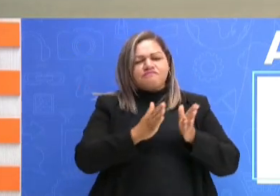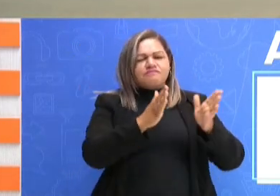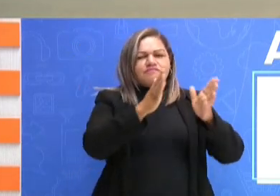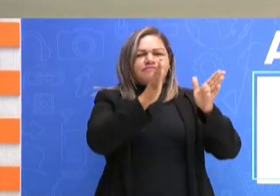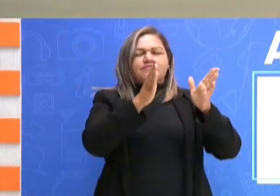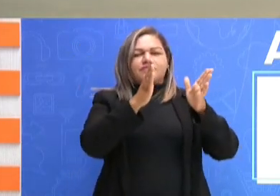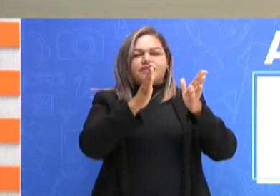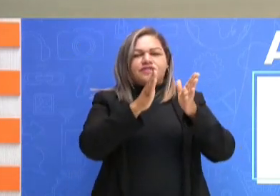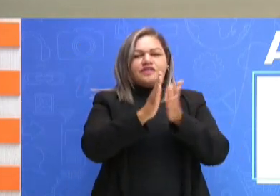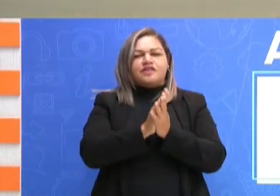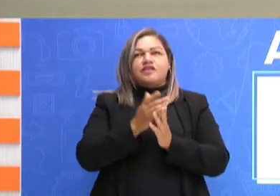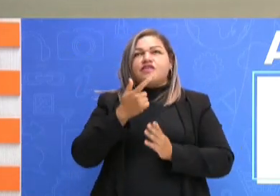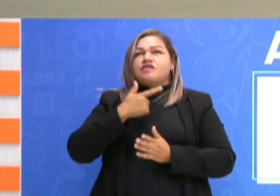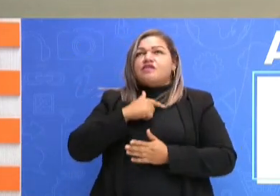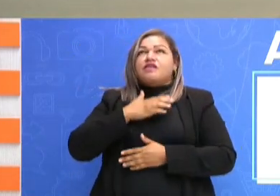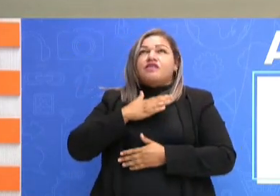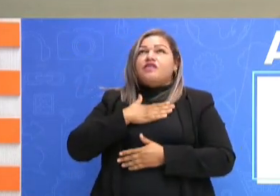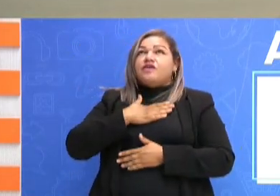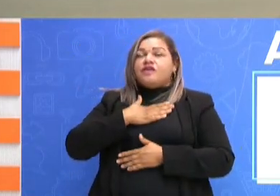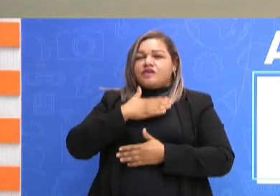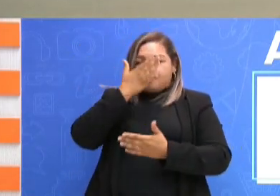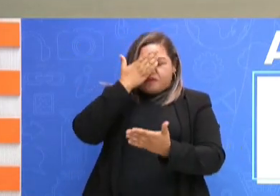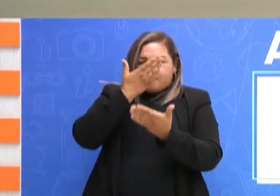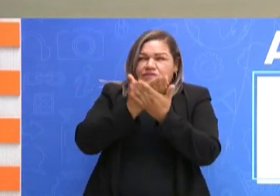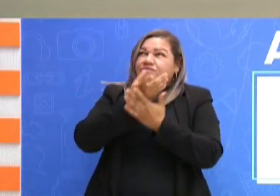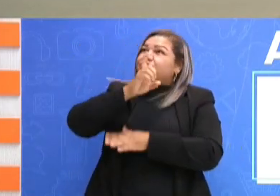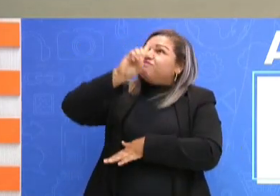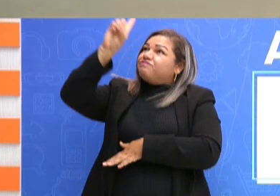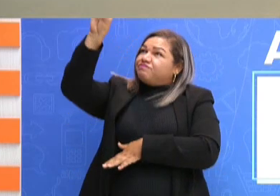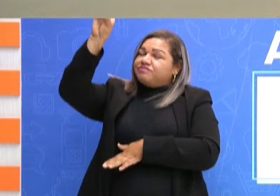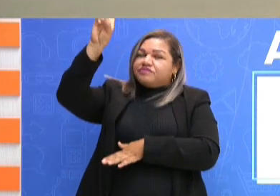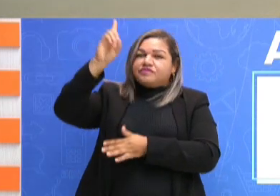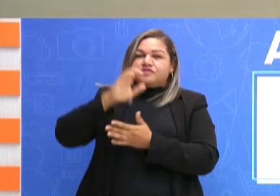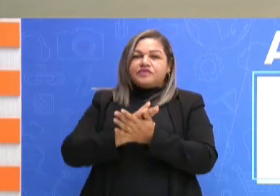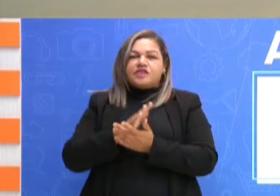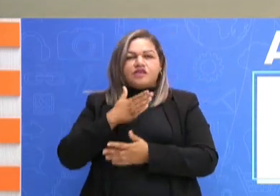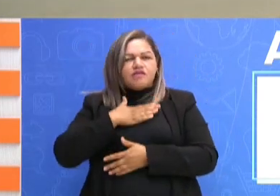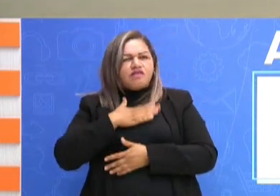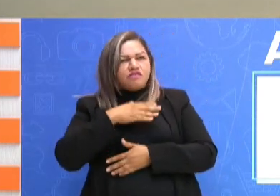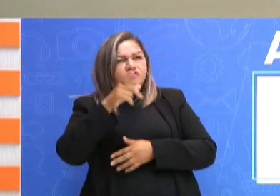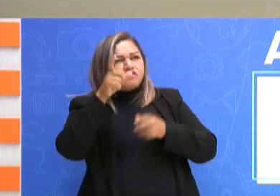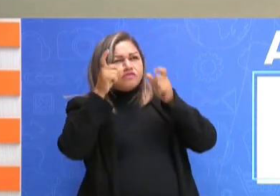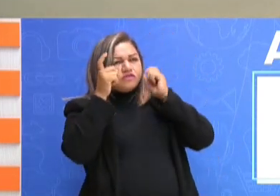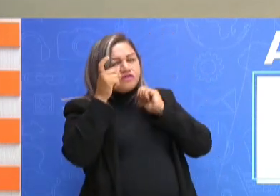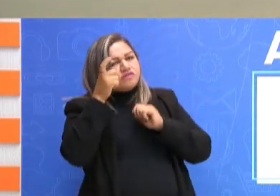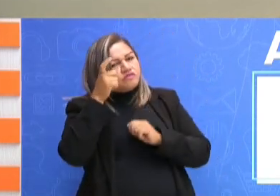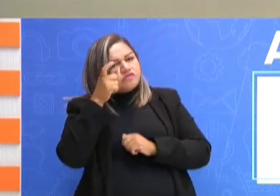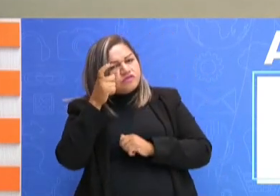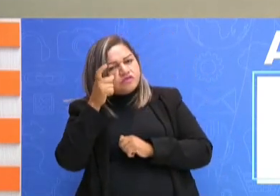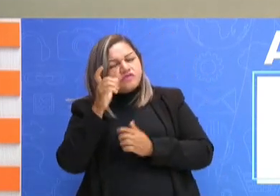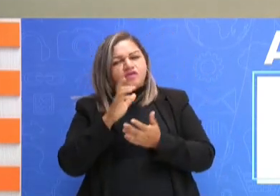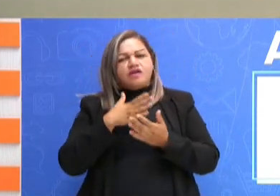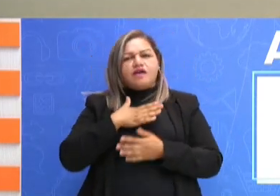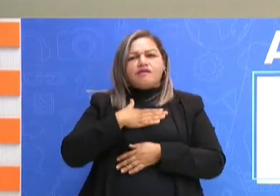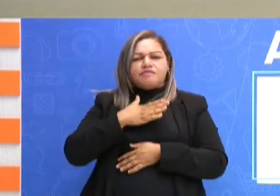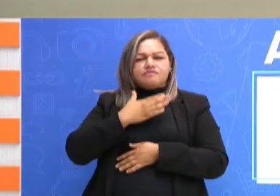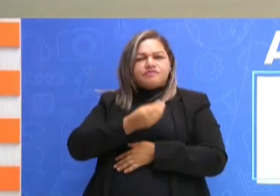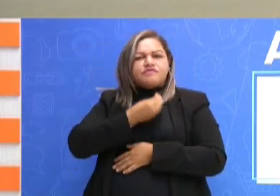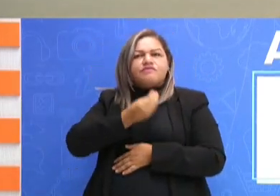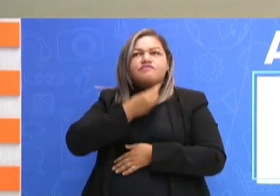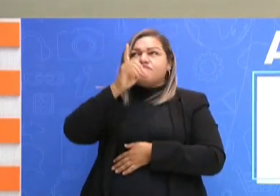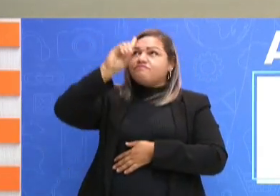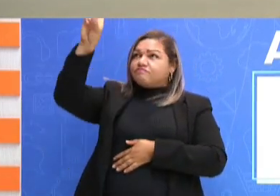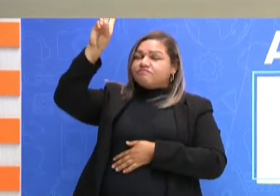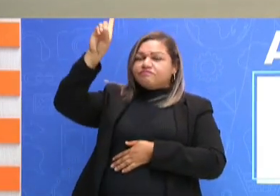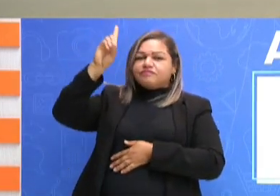Eu sou muito temente a Deus, Augusto, muito temente a Deus. Já percebi isso, prefeito. Eu, a minha vida, quem direciona é Deus. Eu sou apenas um